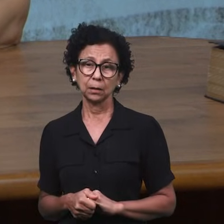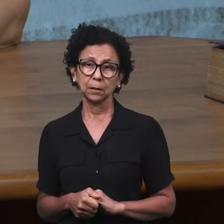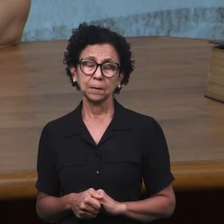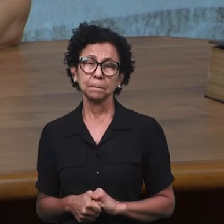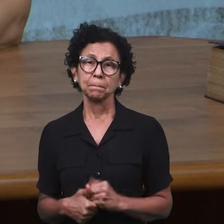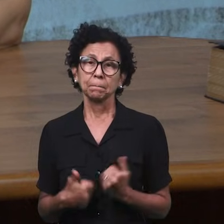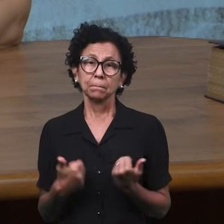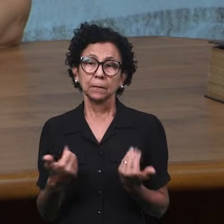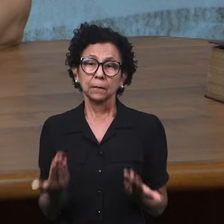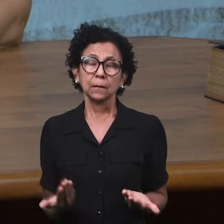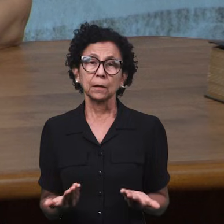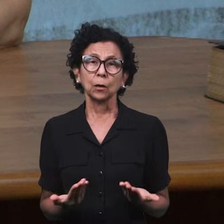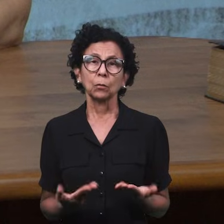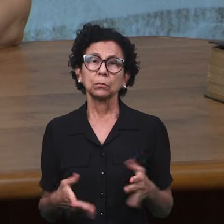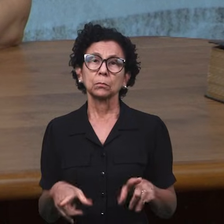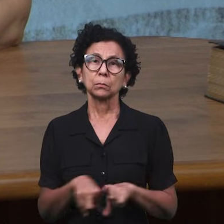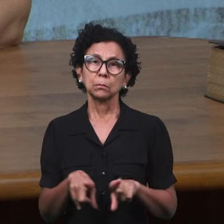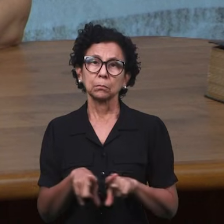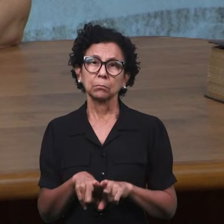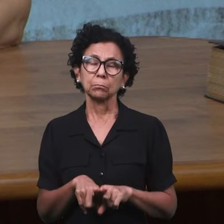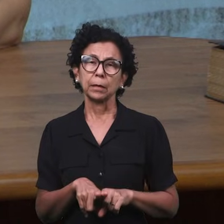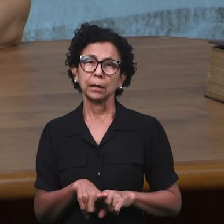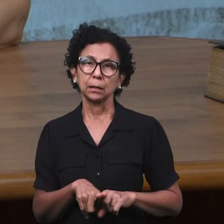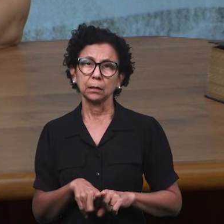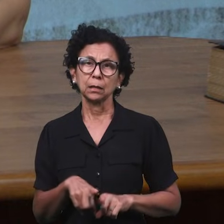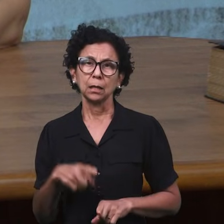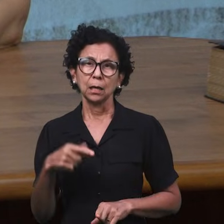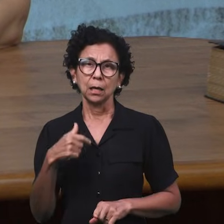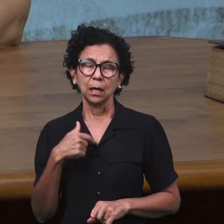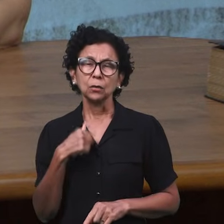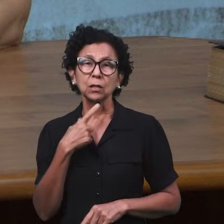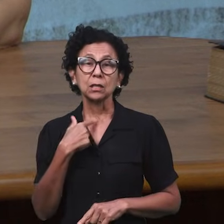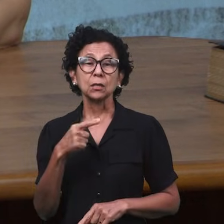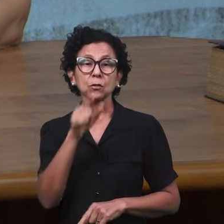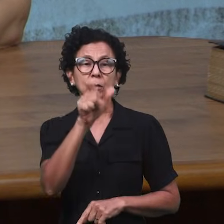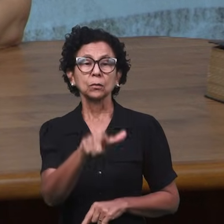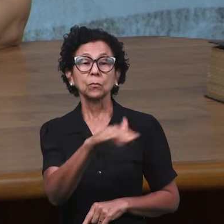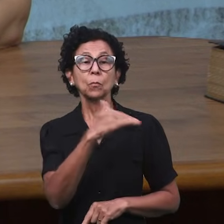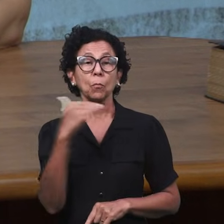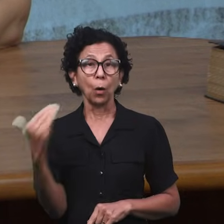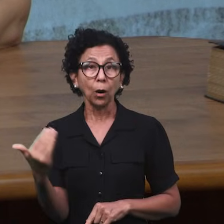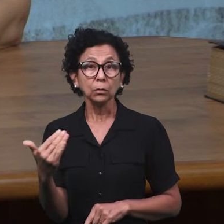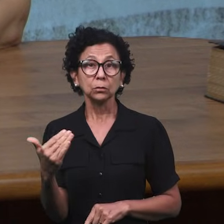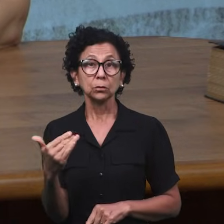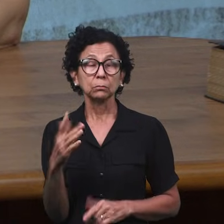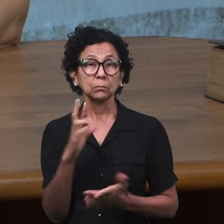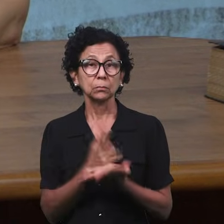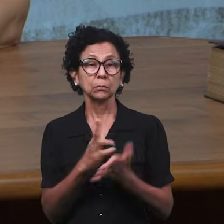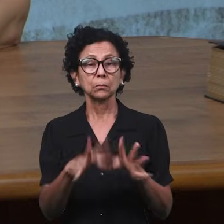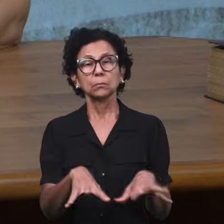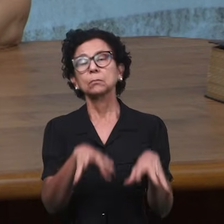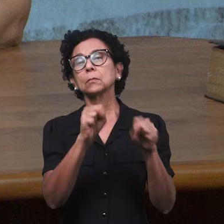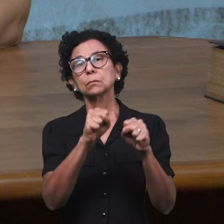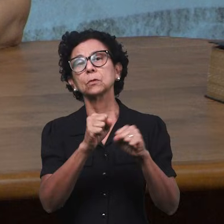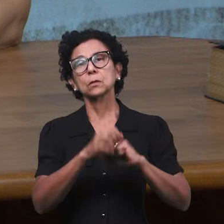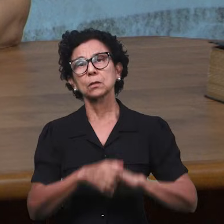paladar, desejando a sua morte com maldição. Se a gente da minha tenda não